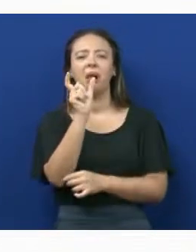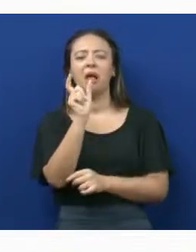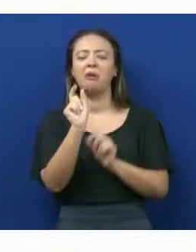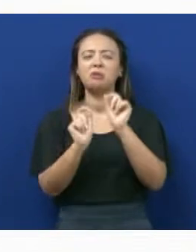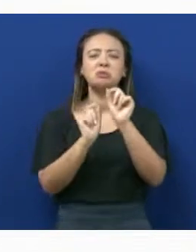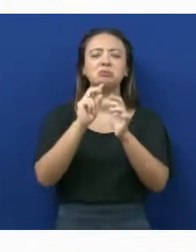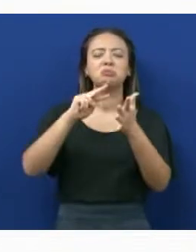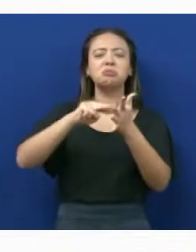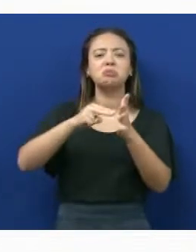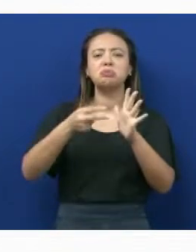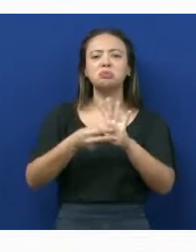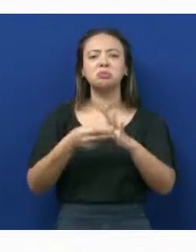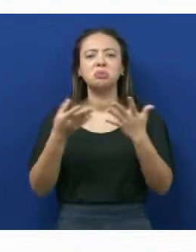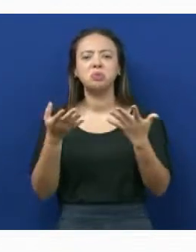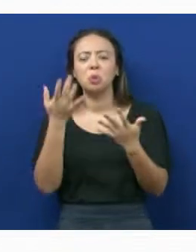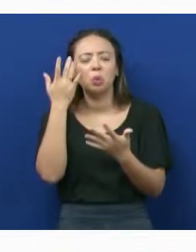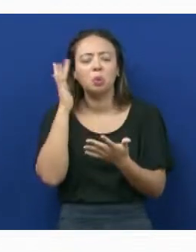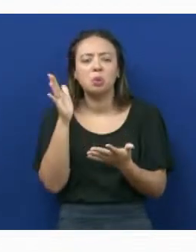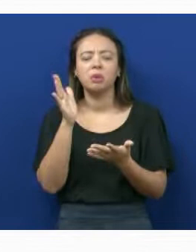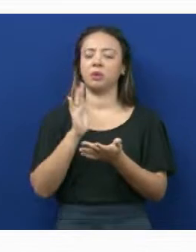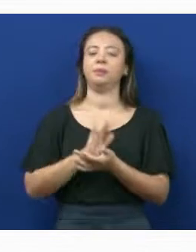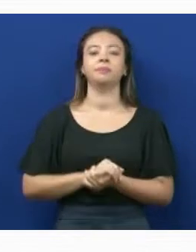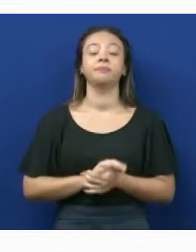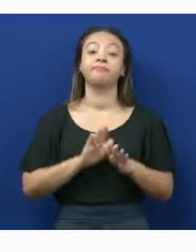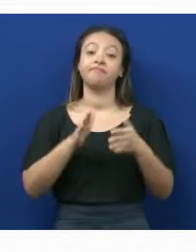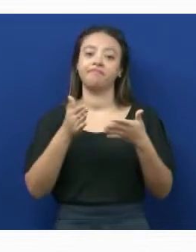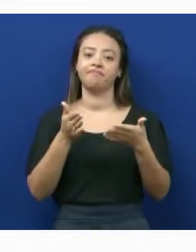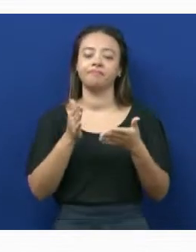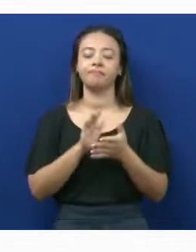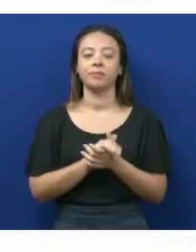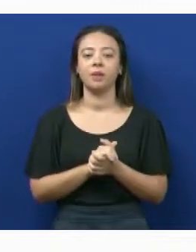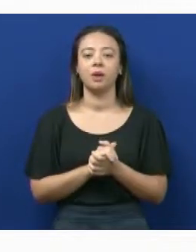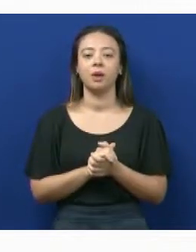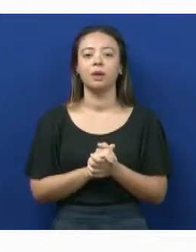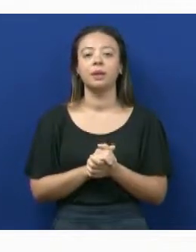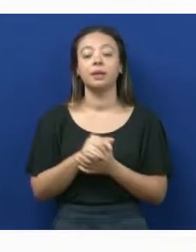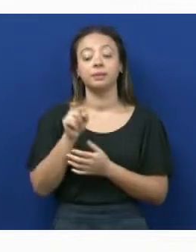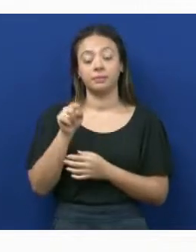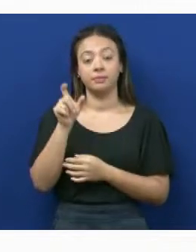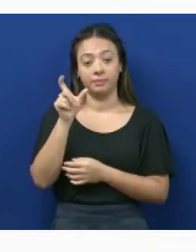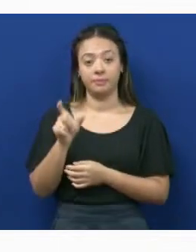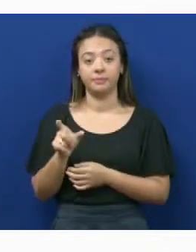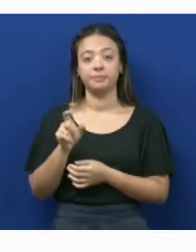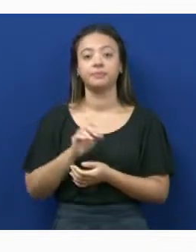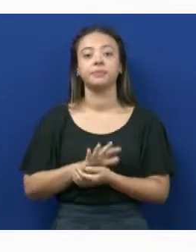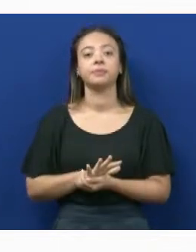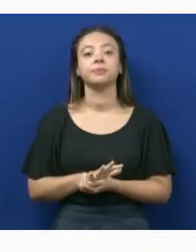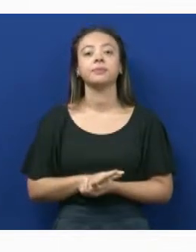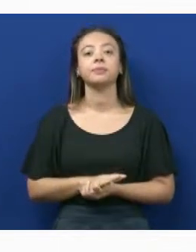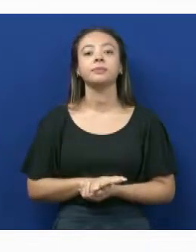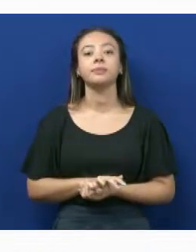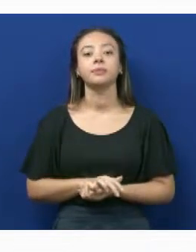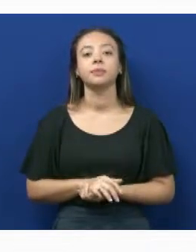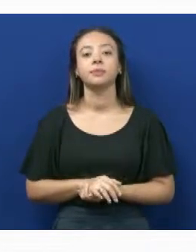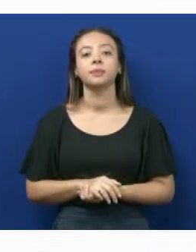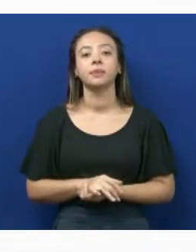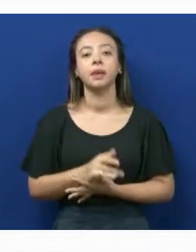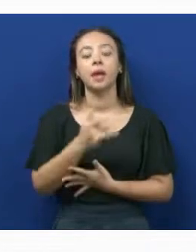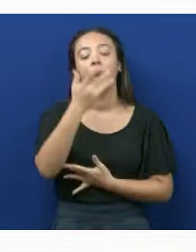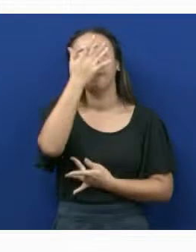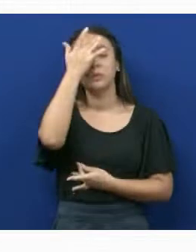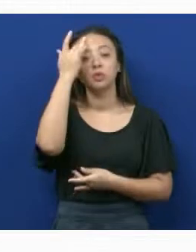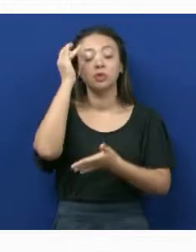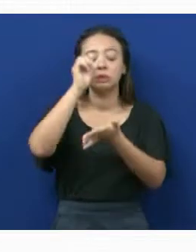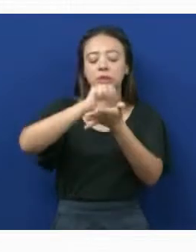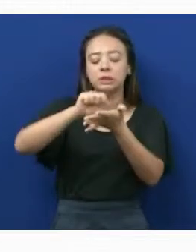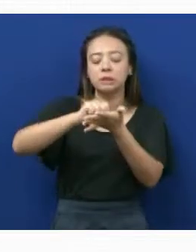esculhambando o aluno. Professora, o que é isso? Está me chamando de quê? Então, pessoal, olha só, quem é o dramaturgo? O dramaturgo é aquele literário que